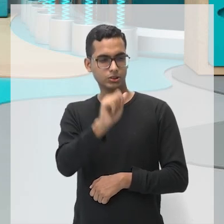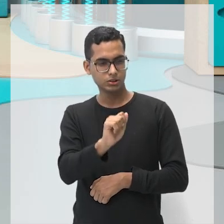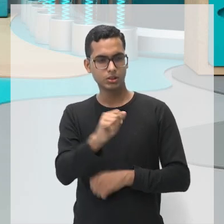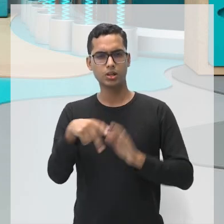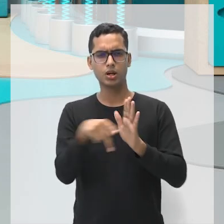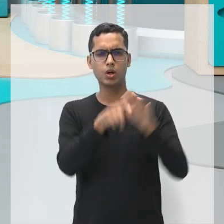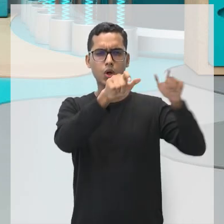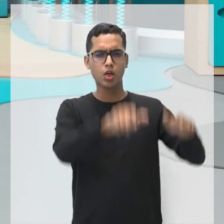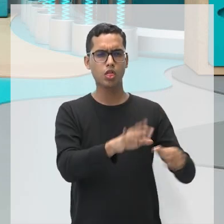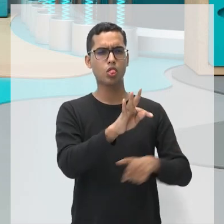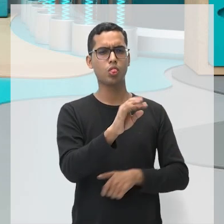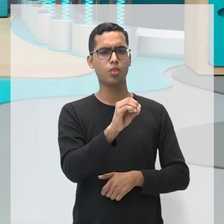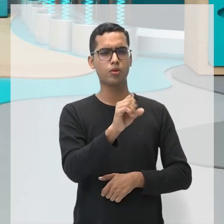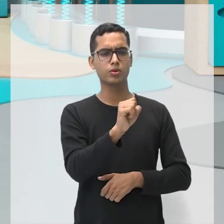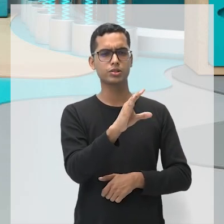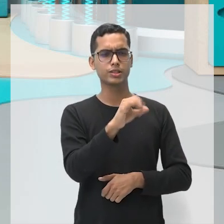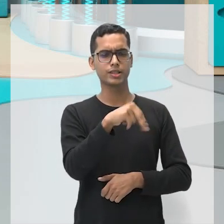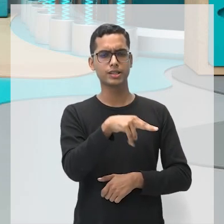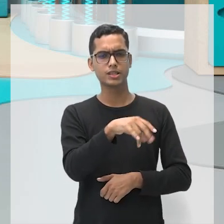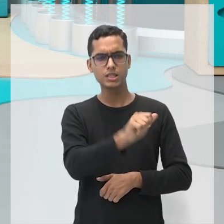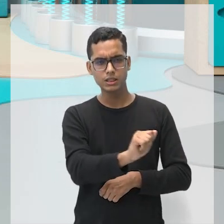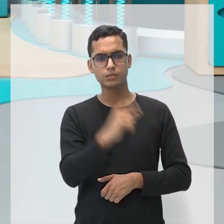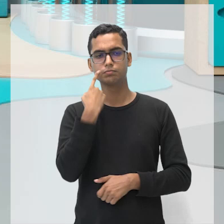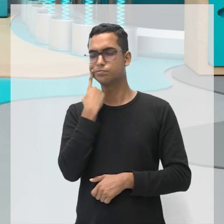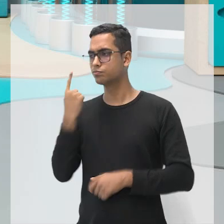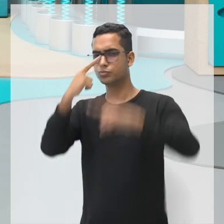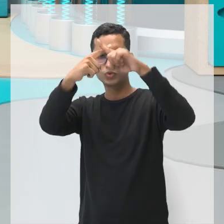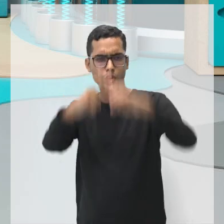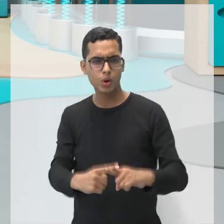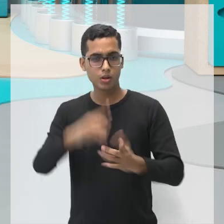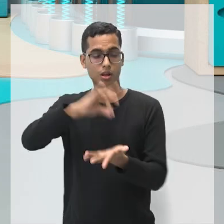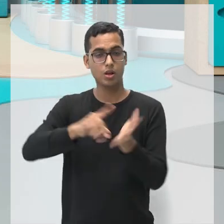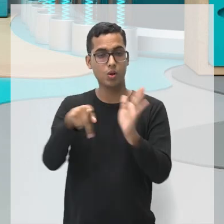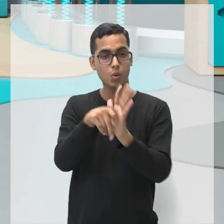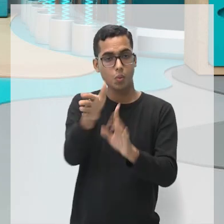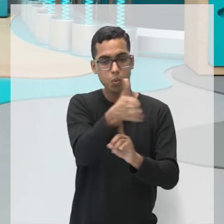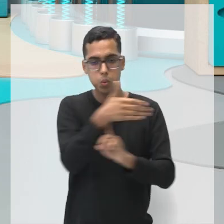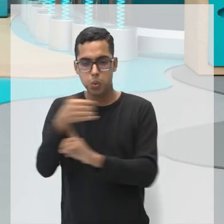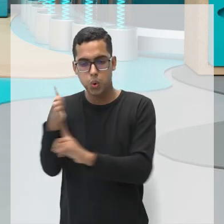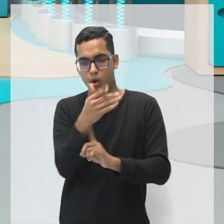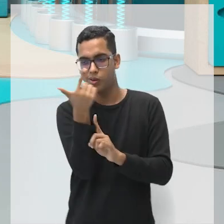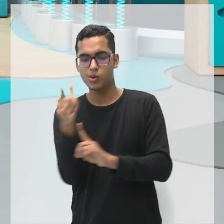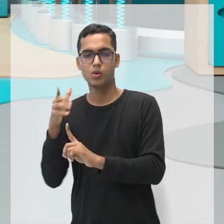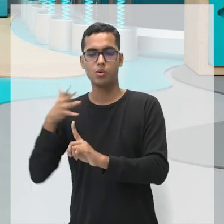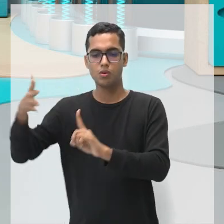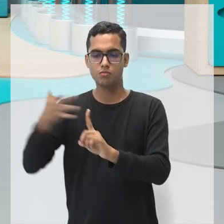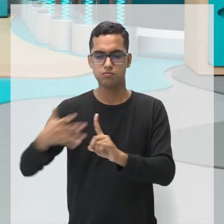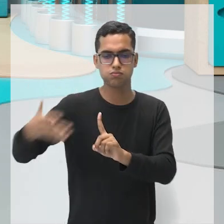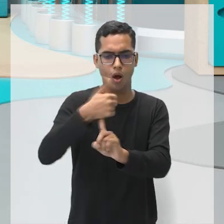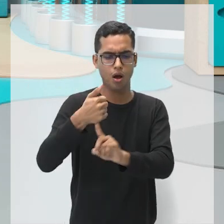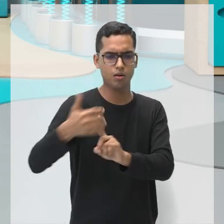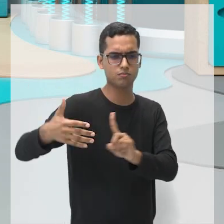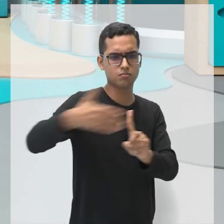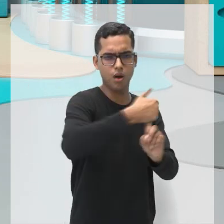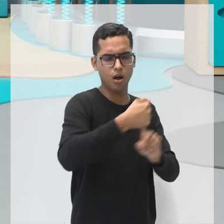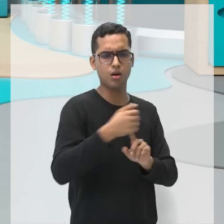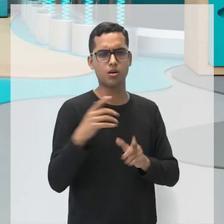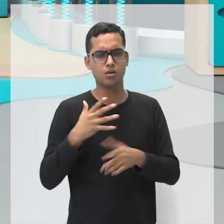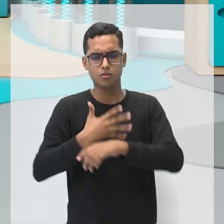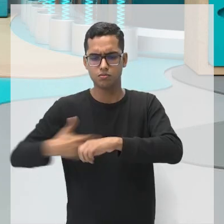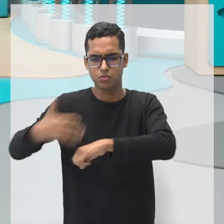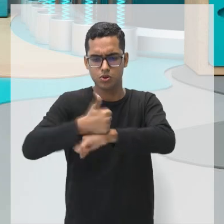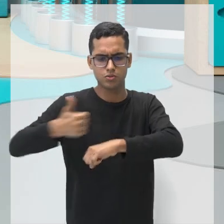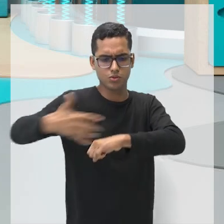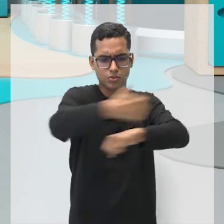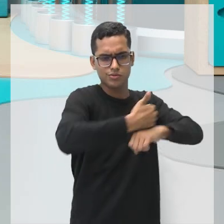da Toscana, o texto continua, disputavam as bandeiras das outras regiões ali na Península Itálica. Relembro a vocês